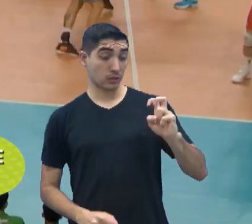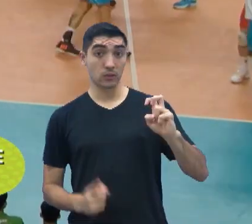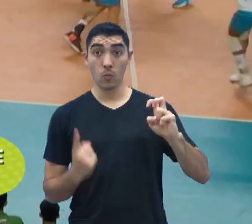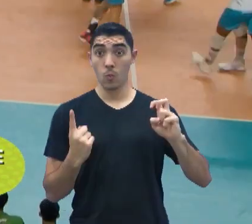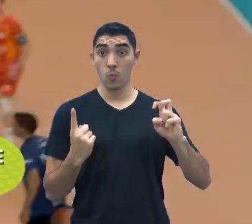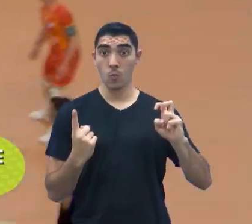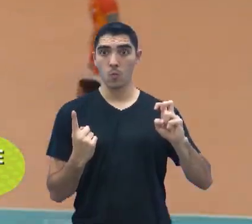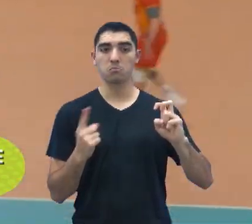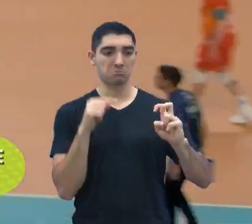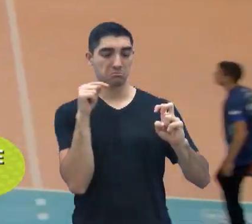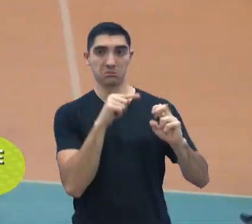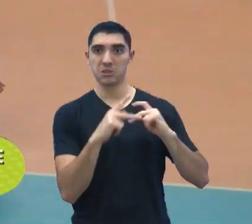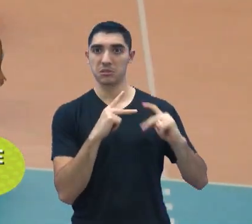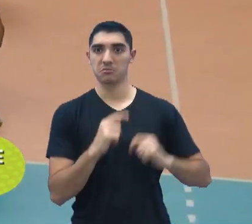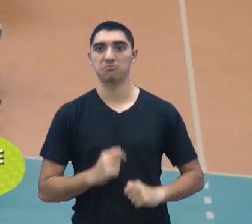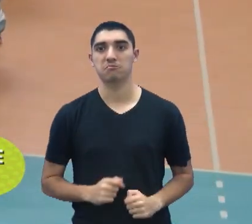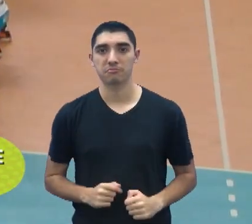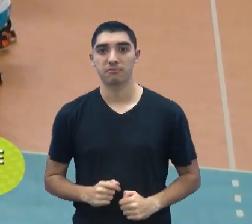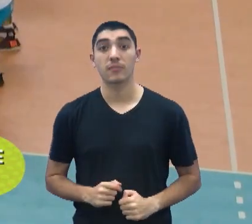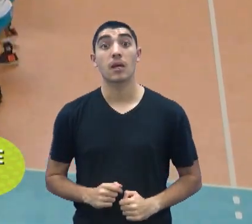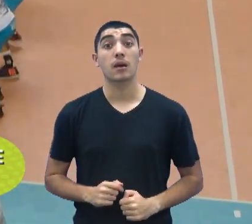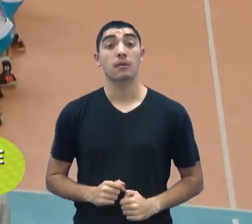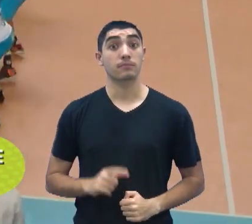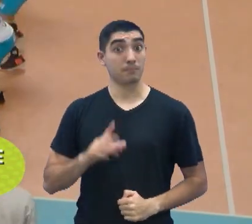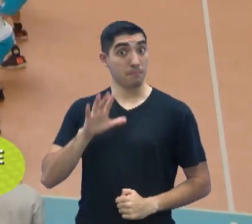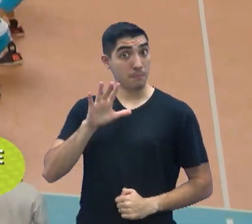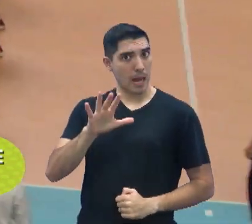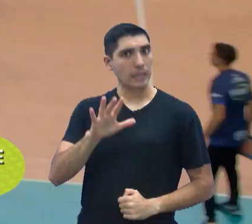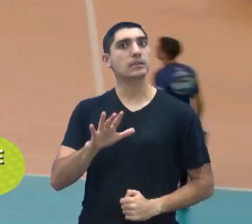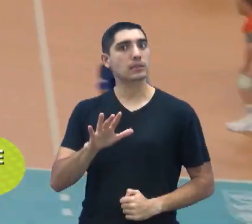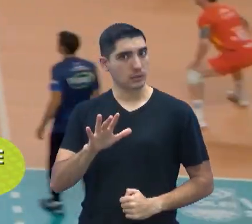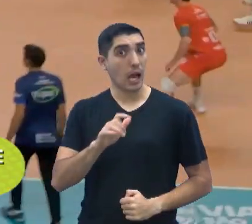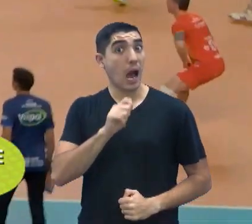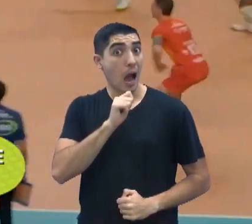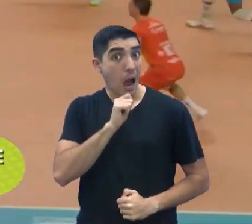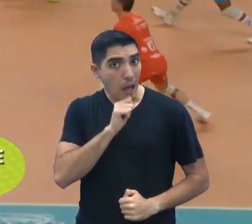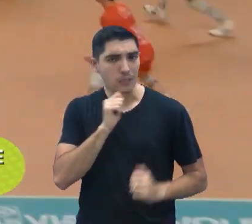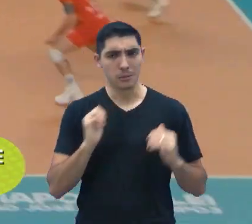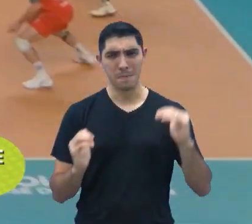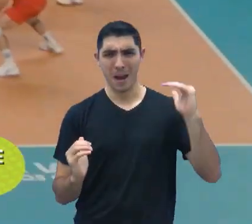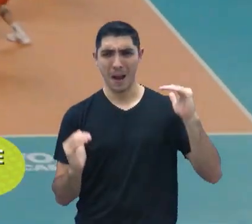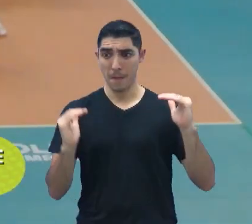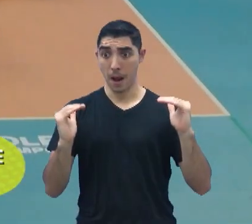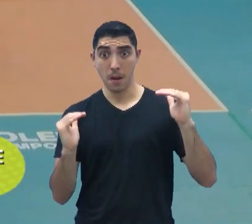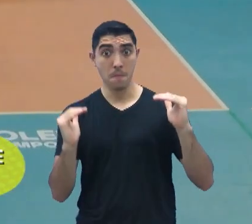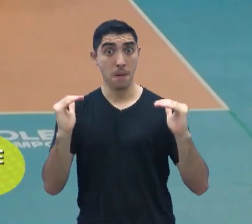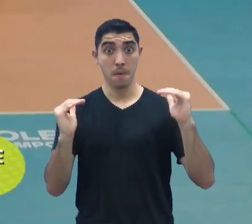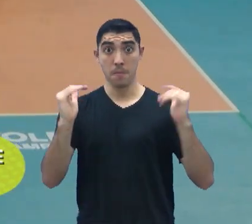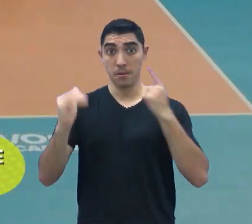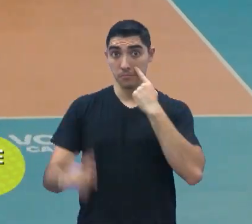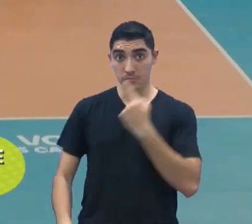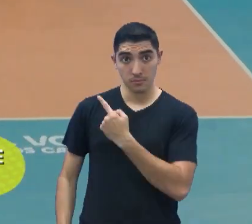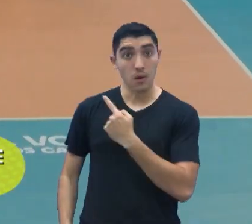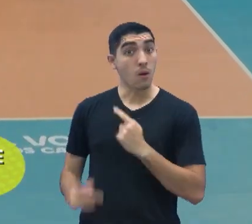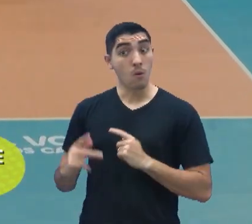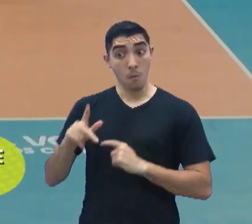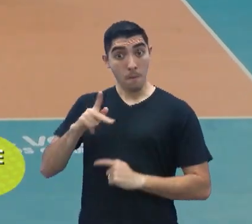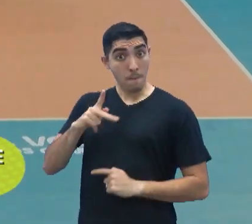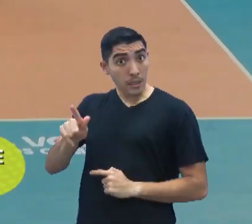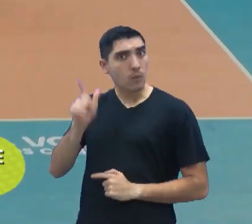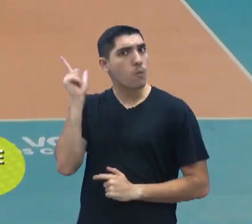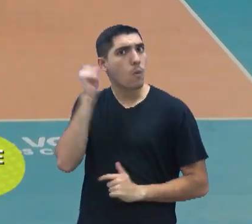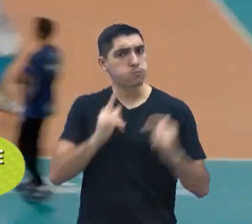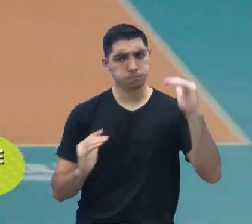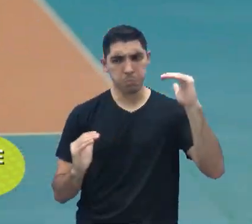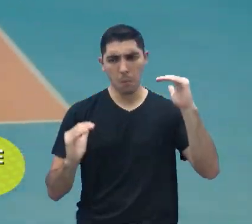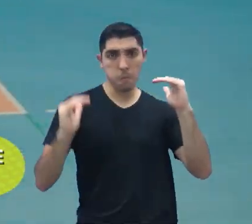parcial. Mas o segundo set seria o mais equilibrado do jogo. O Praia Grande encostou no